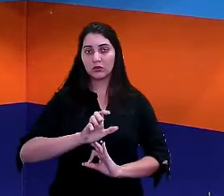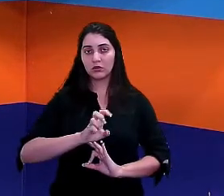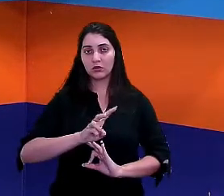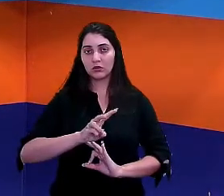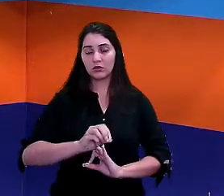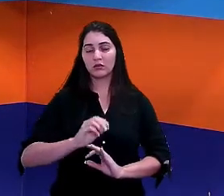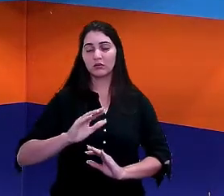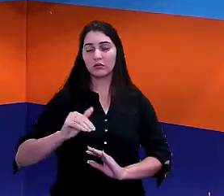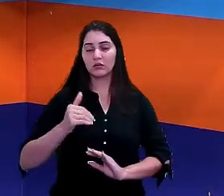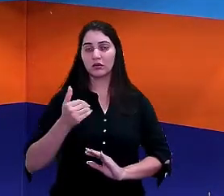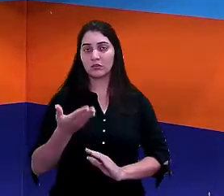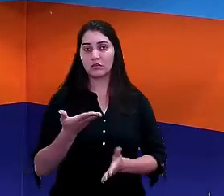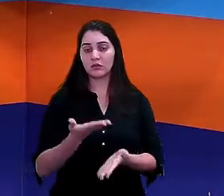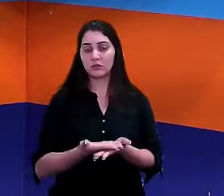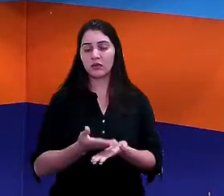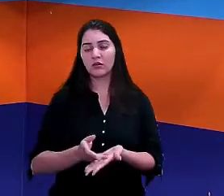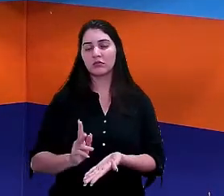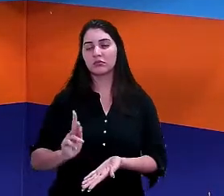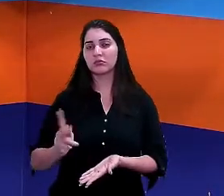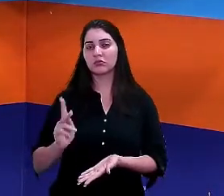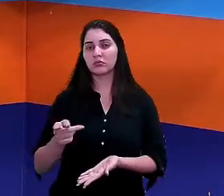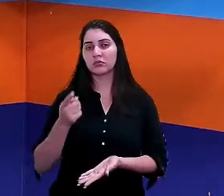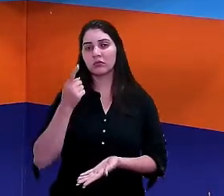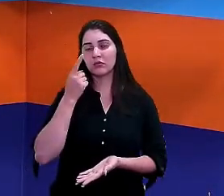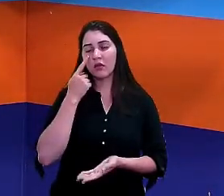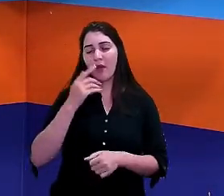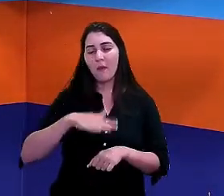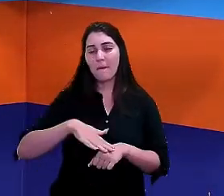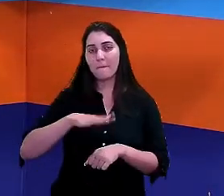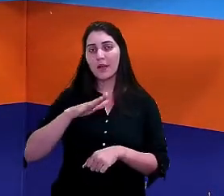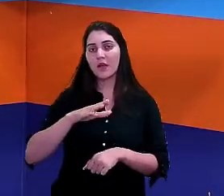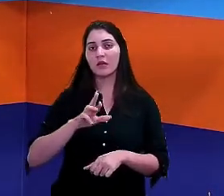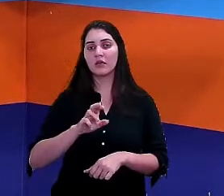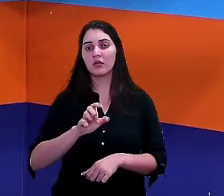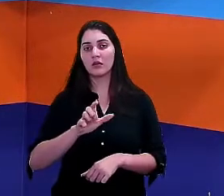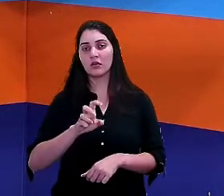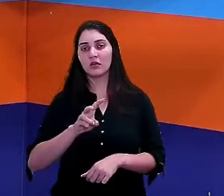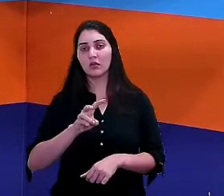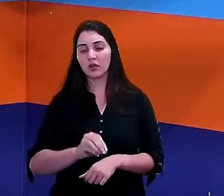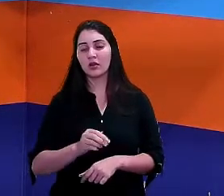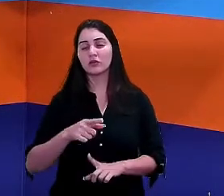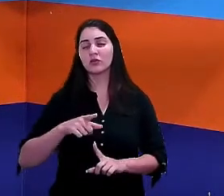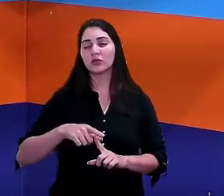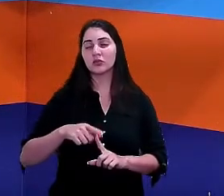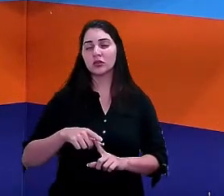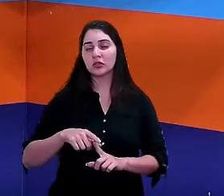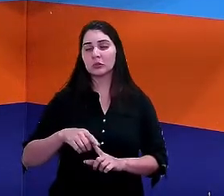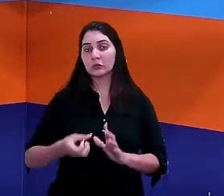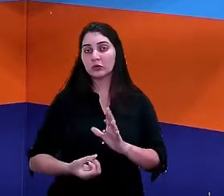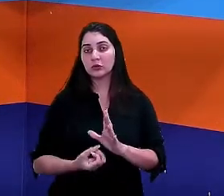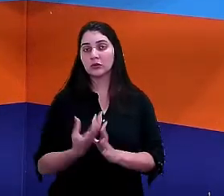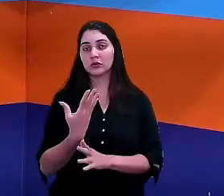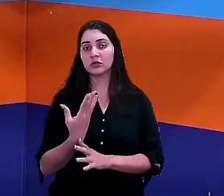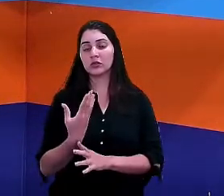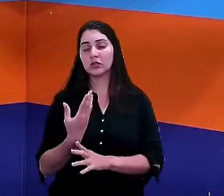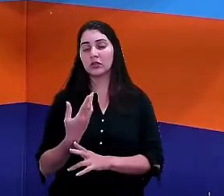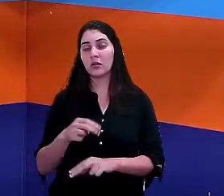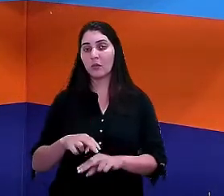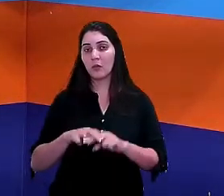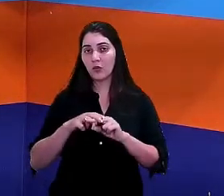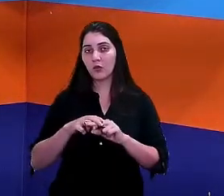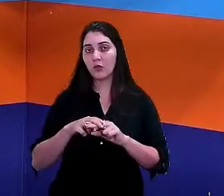nós vamos dar continuidade, então veremos mais também sobre o relevo, que tipo de relevo é originado desses agentes,